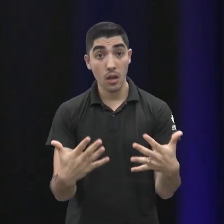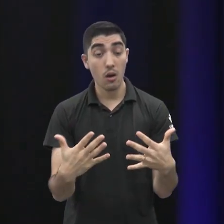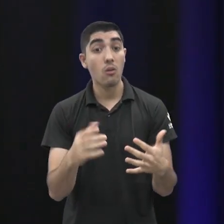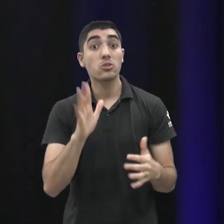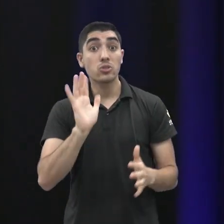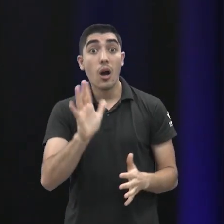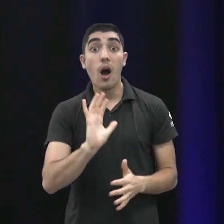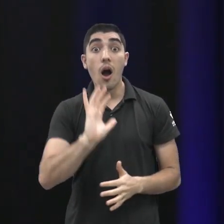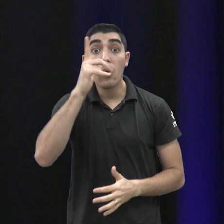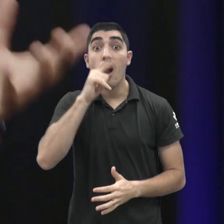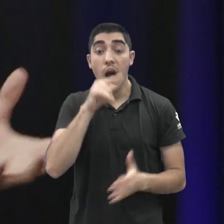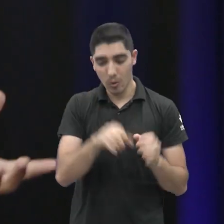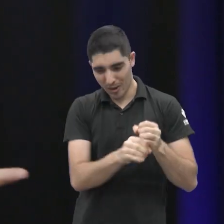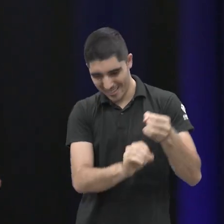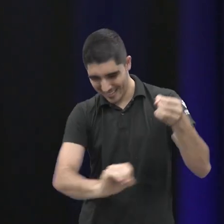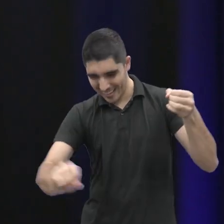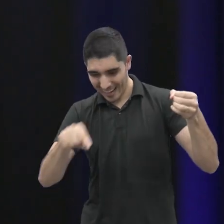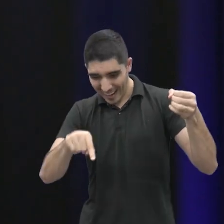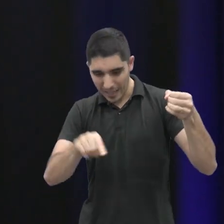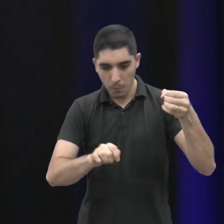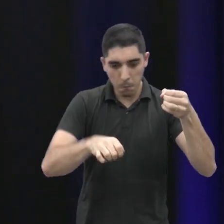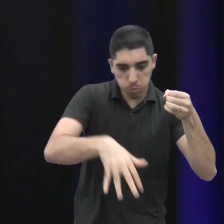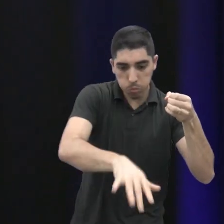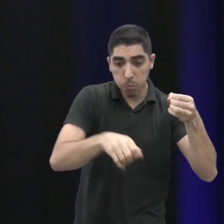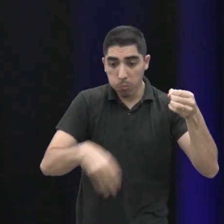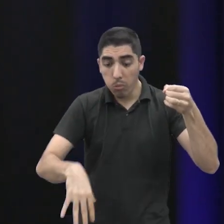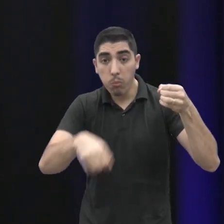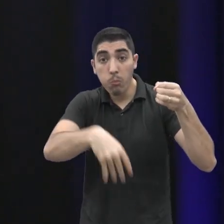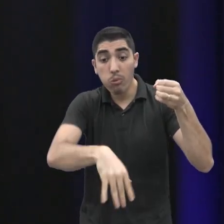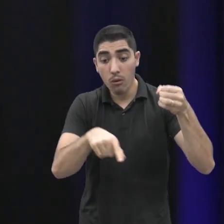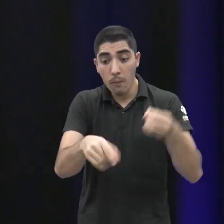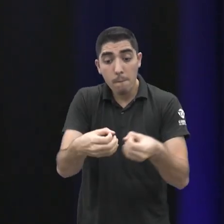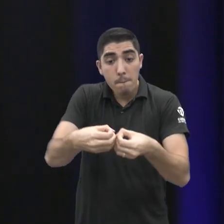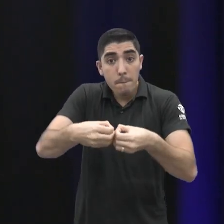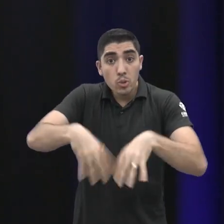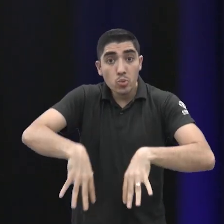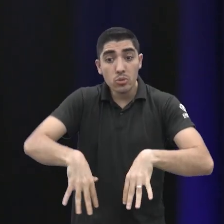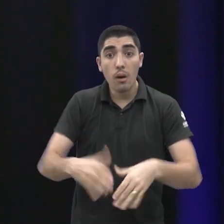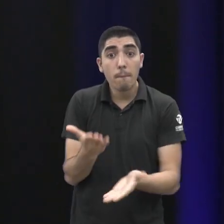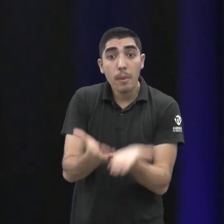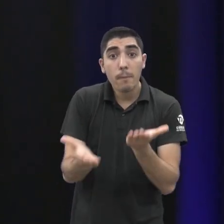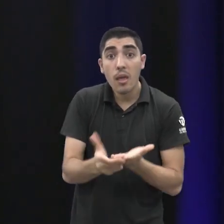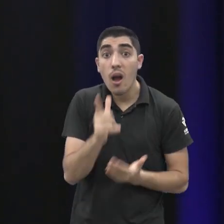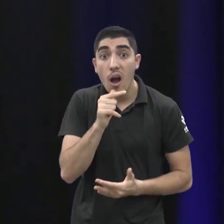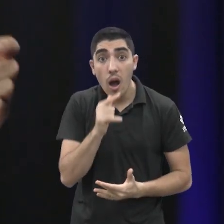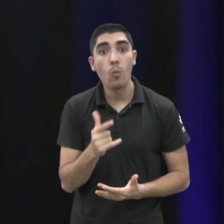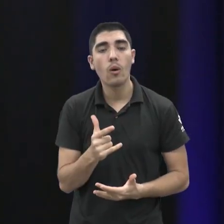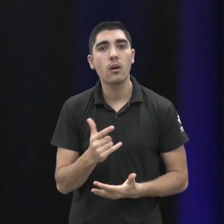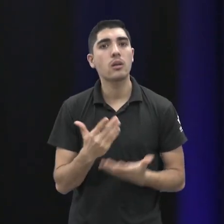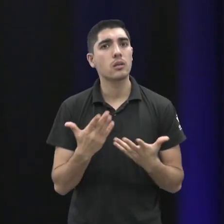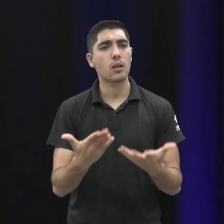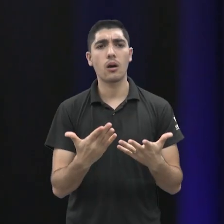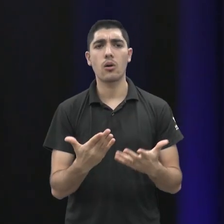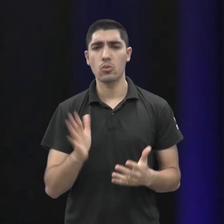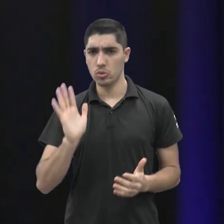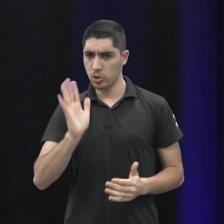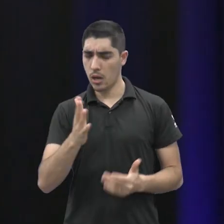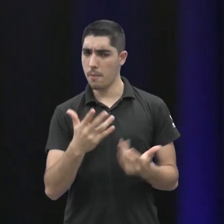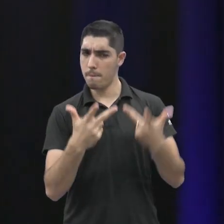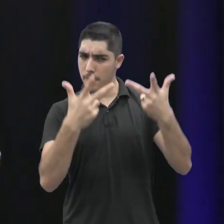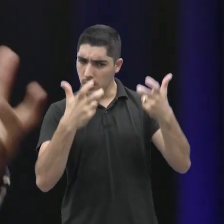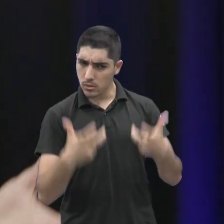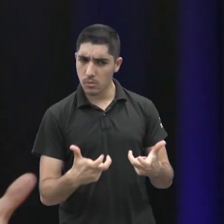poderia abastecer a cidade eu não sei por quanto tempo. Então cobrou para que tivesse manutenção em tudo isso e apontou essas